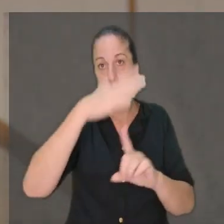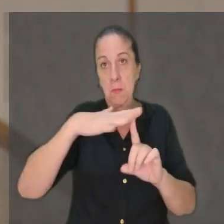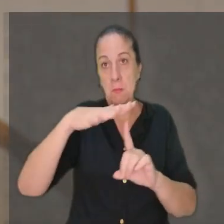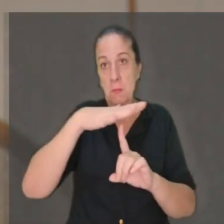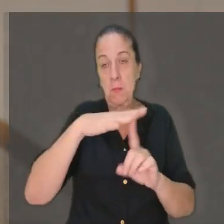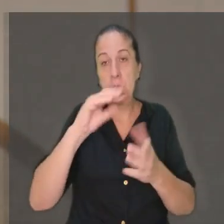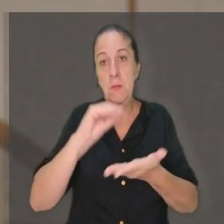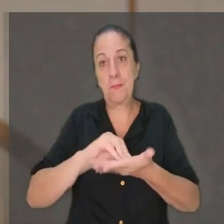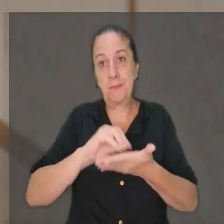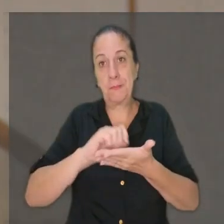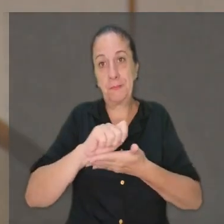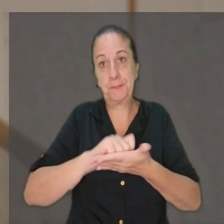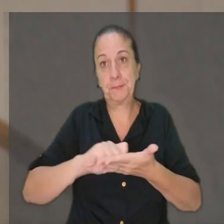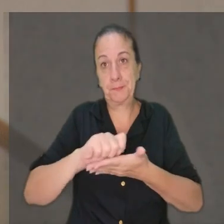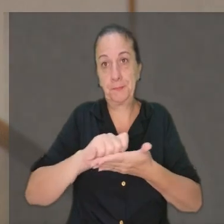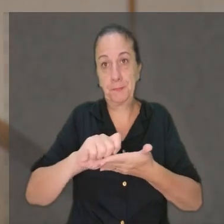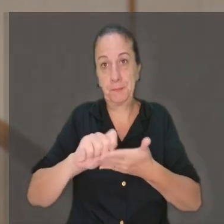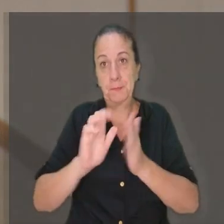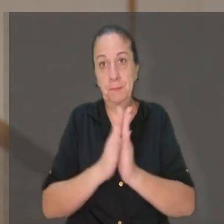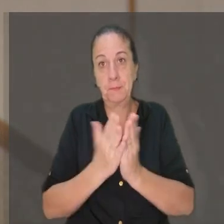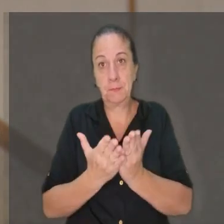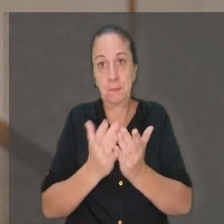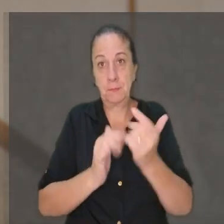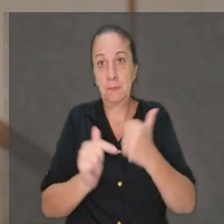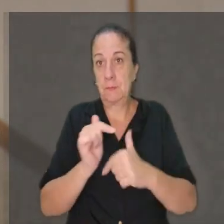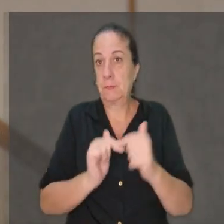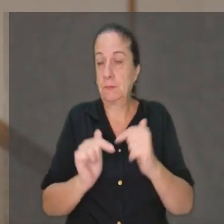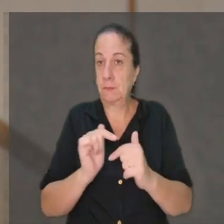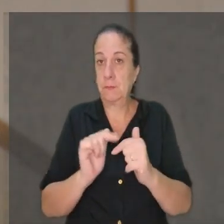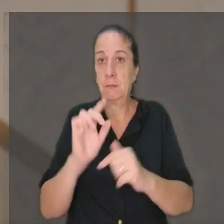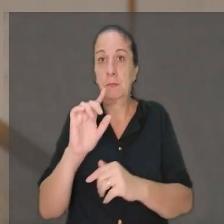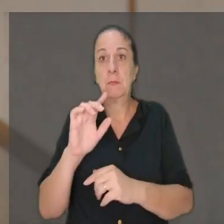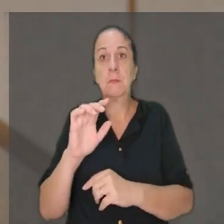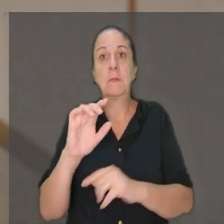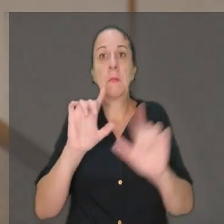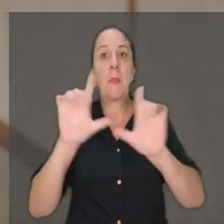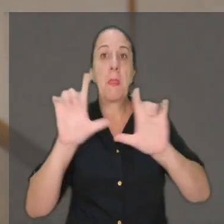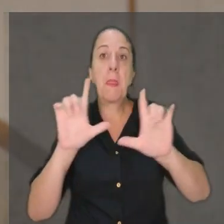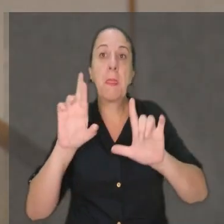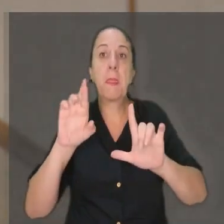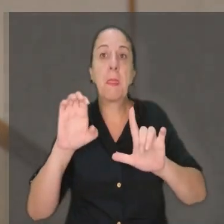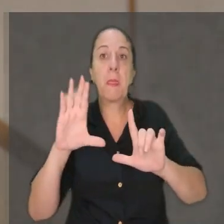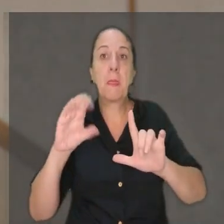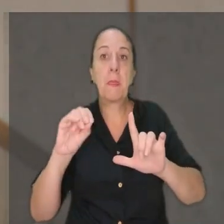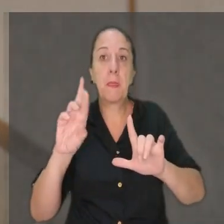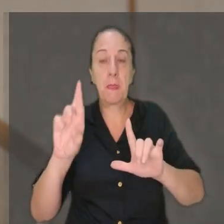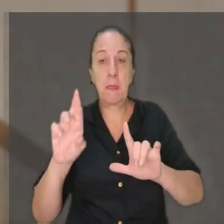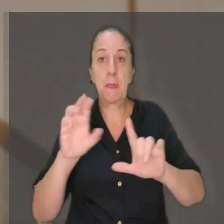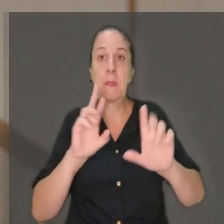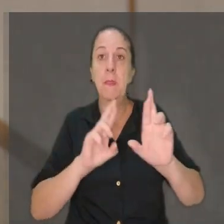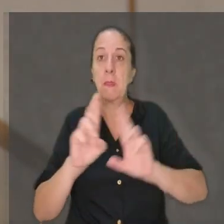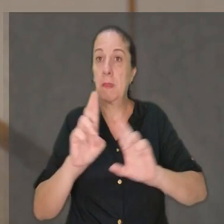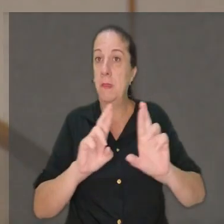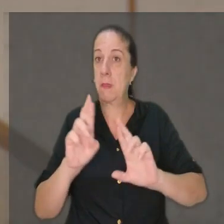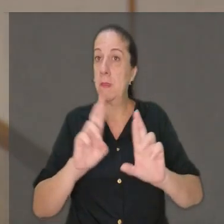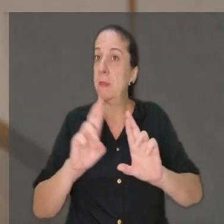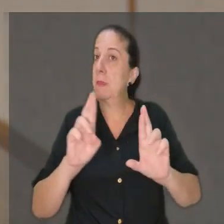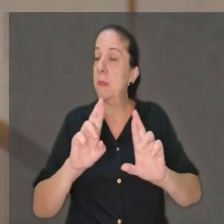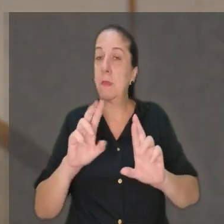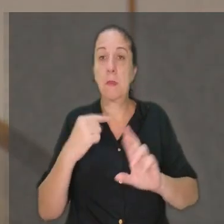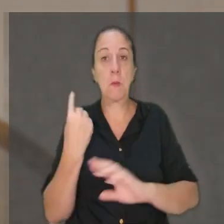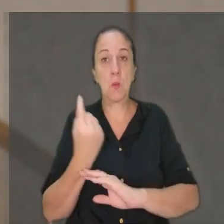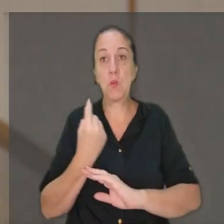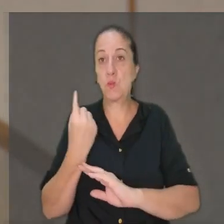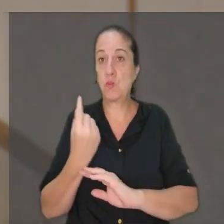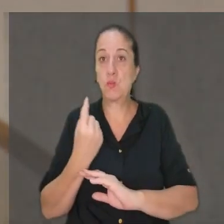moral, pela falta de registro na carteira de trabalho. A TV Record alegou que a relação era de trabalho autônomo e